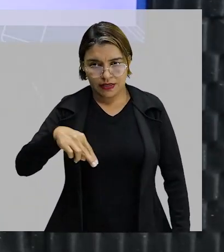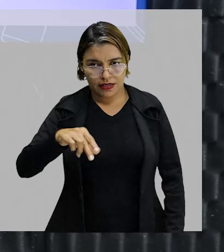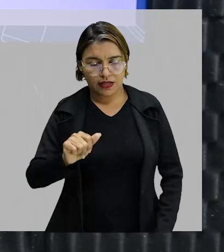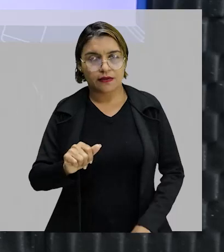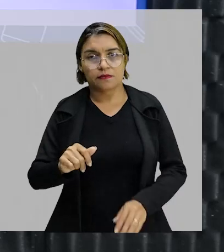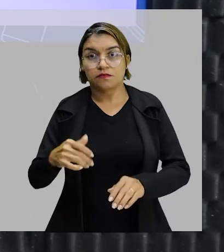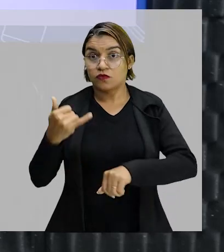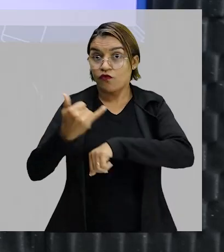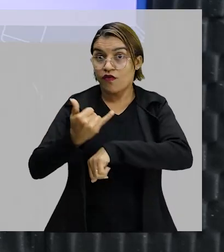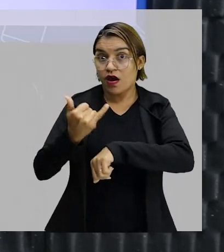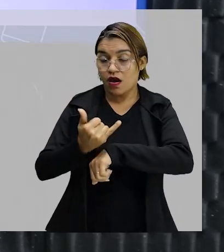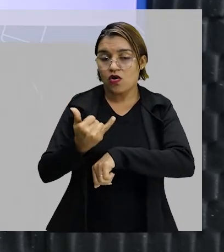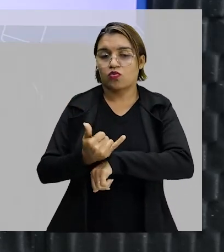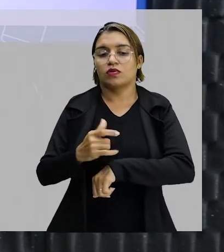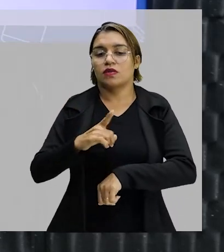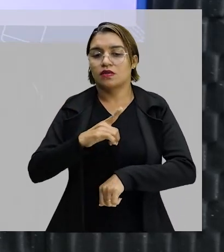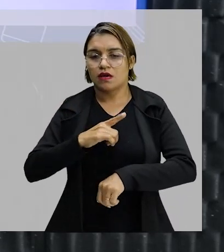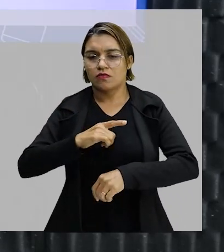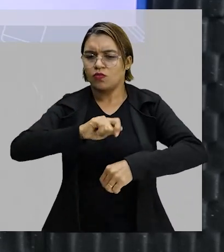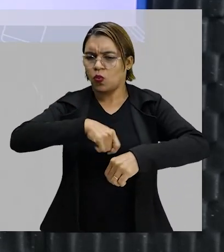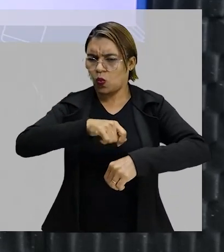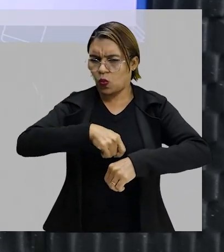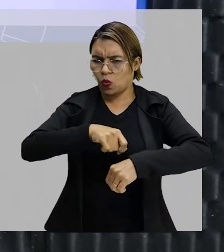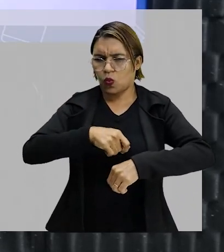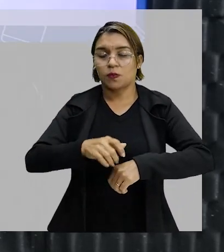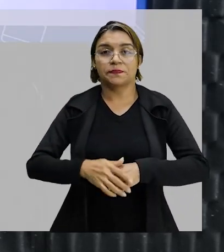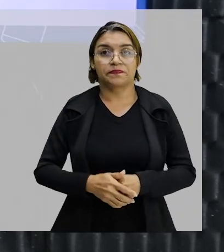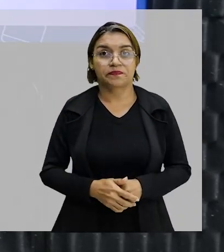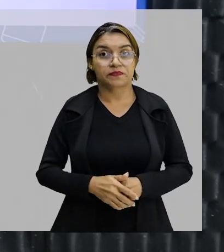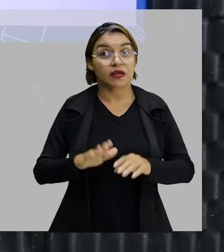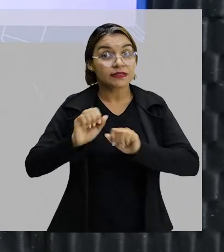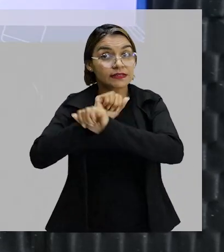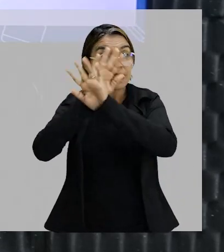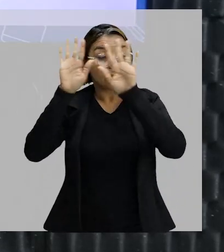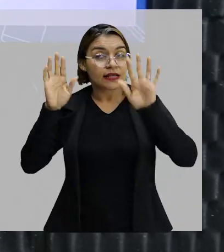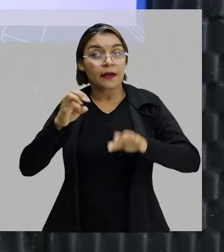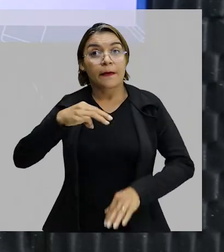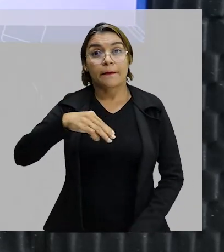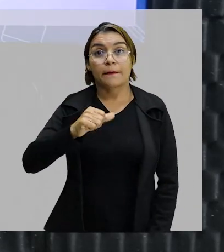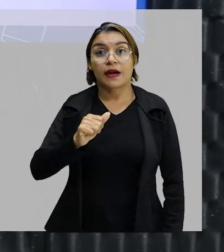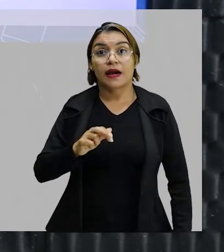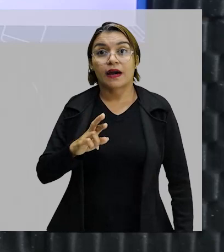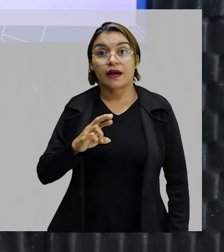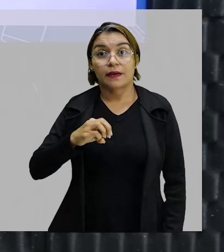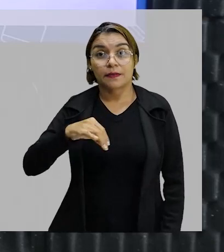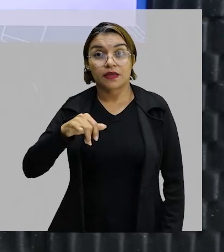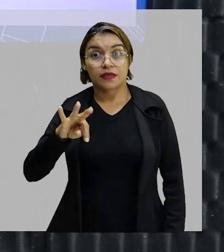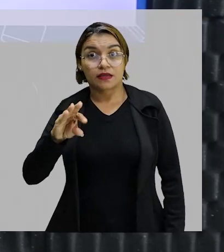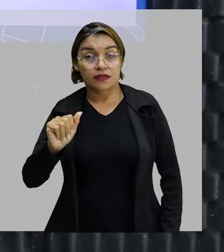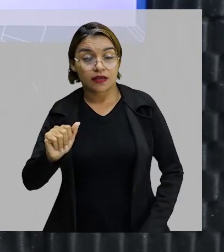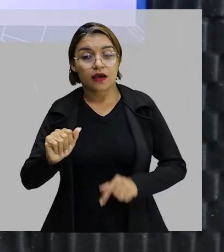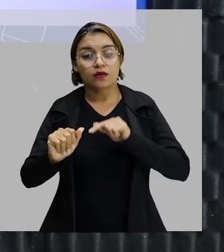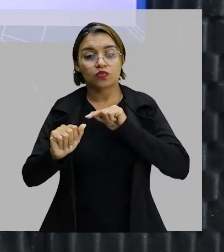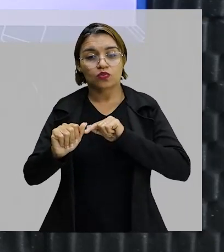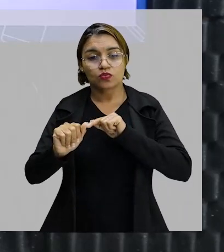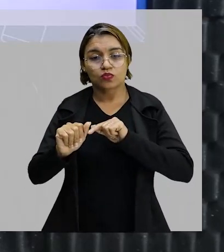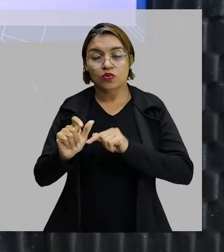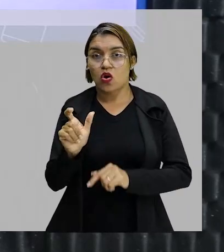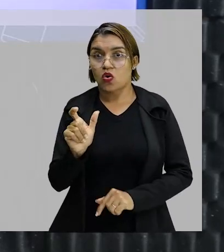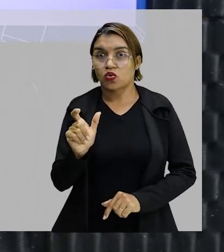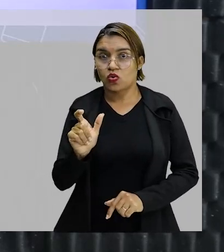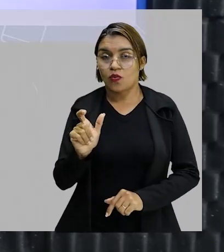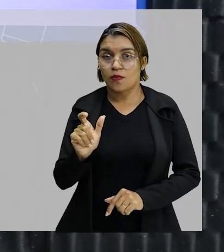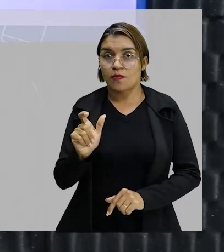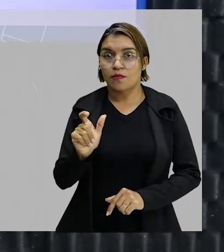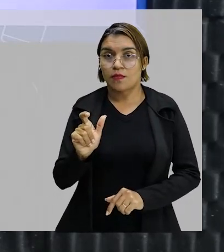nome a vários tipos de caldeirada. Só para esclarecer, marmita ou marmite é o nome da panela